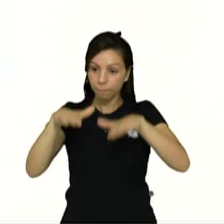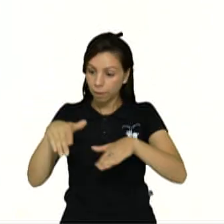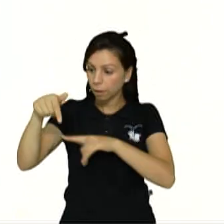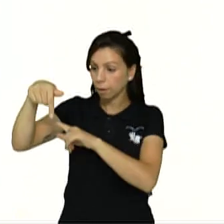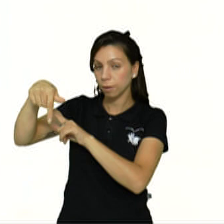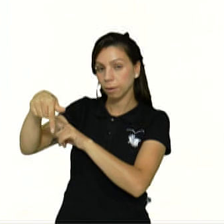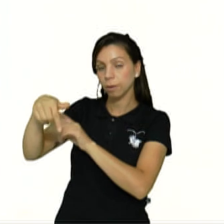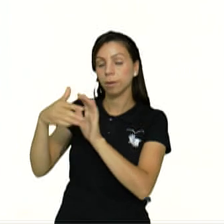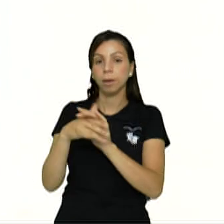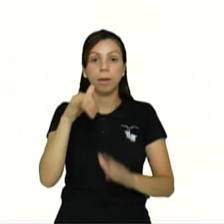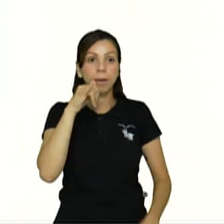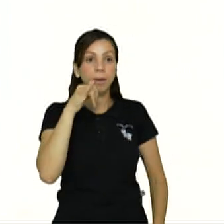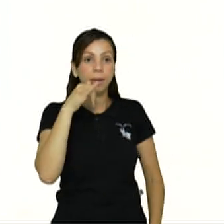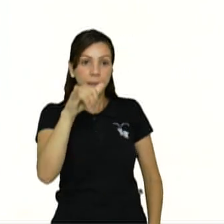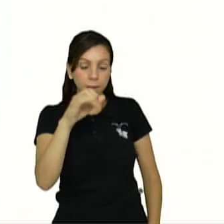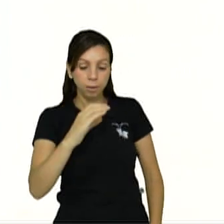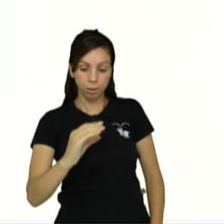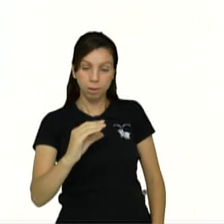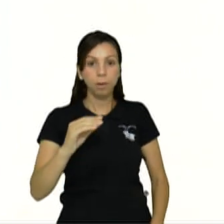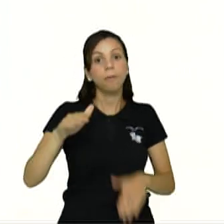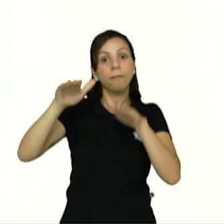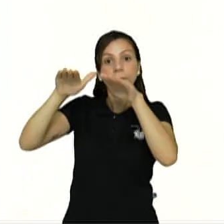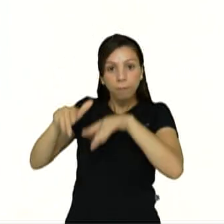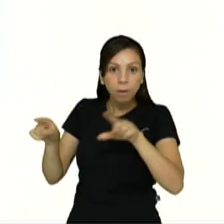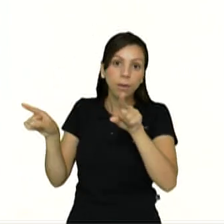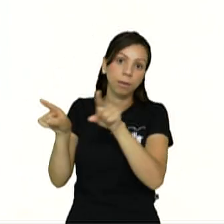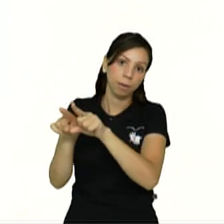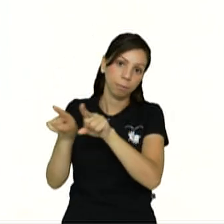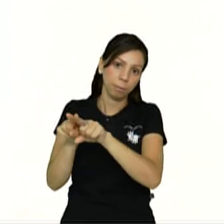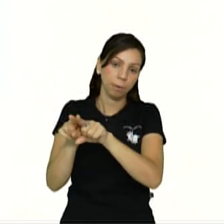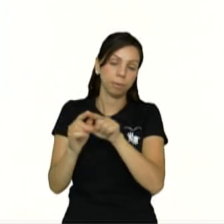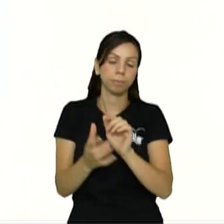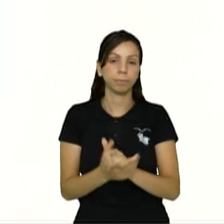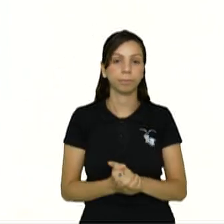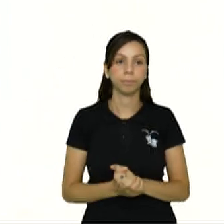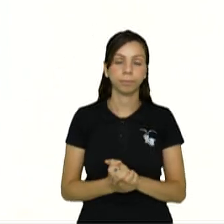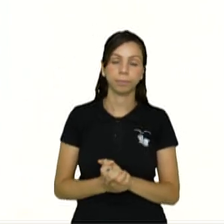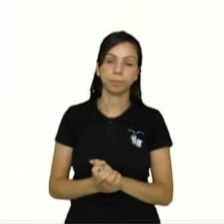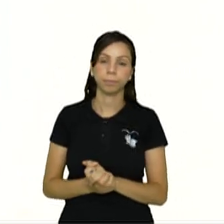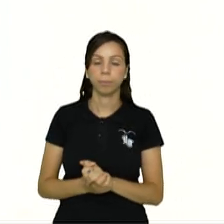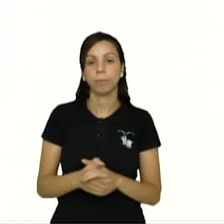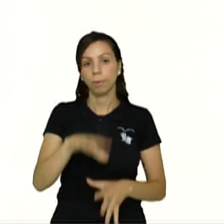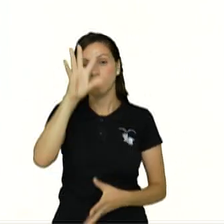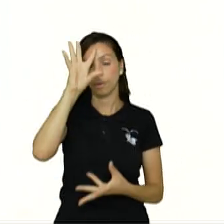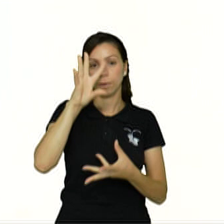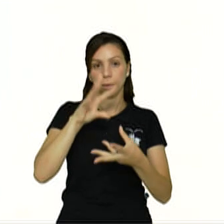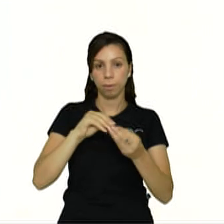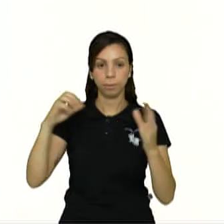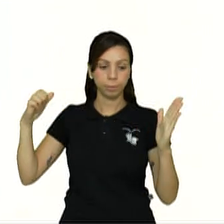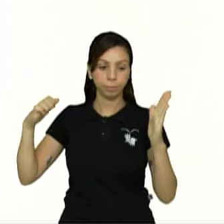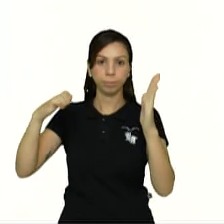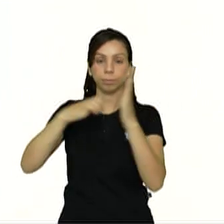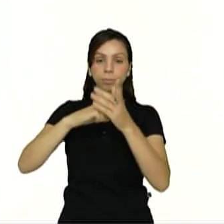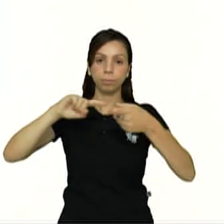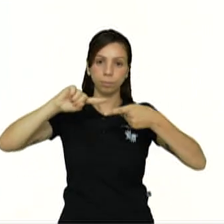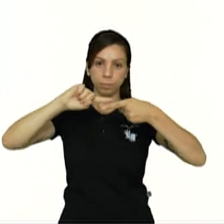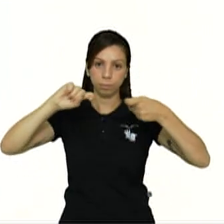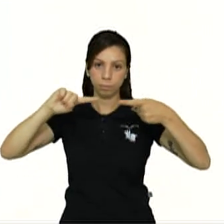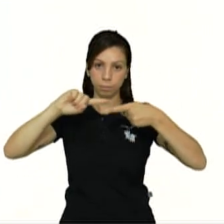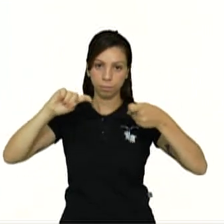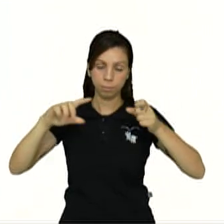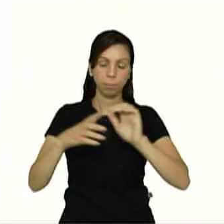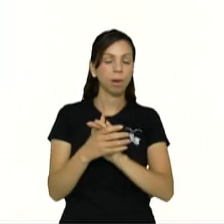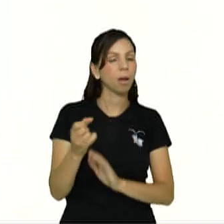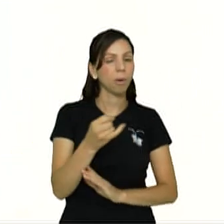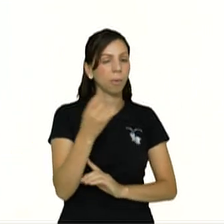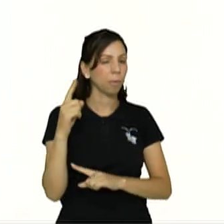a energia cinética também se conserva. Se você pegou essa ideia da colisão elástica, alguns